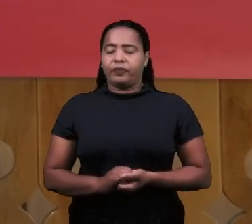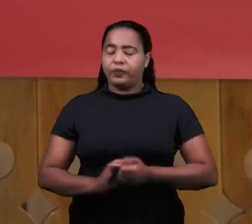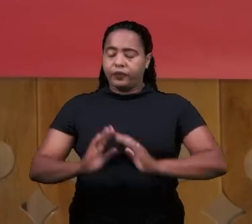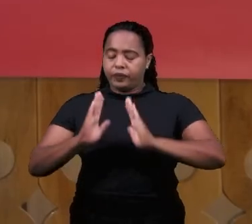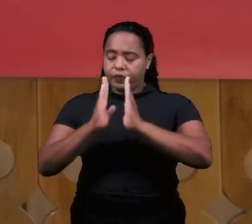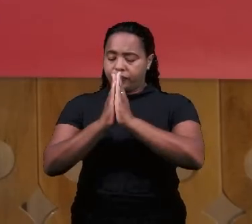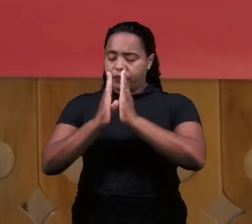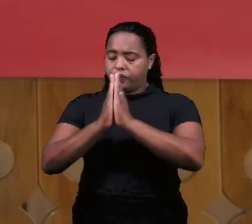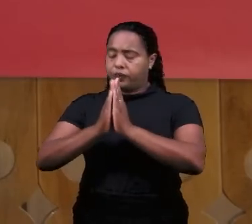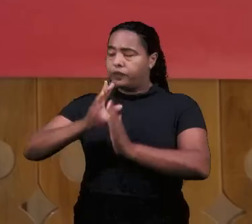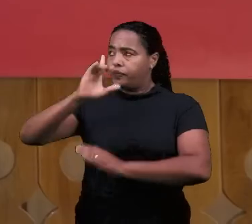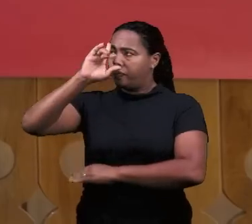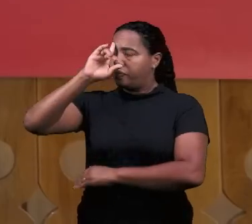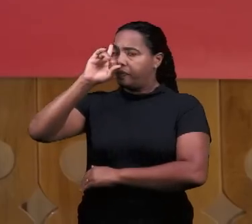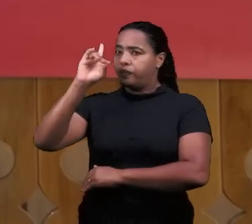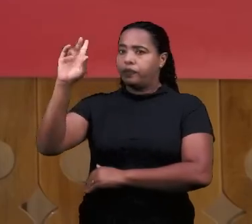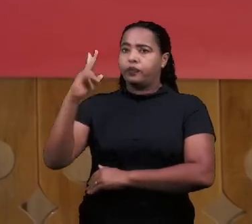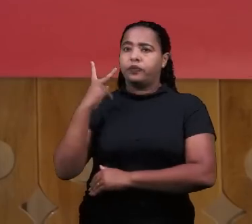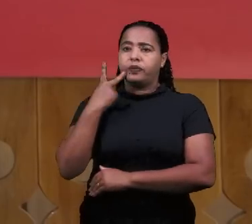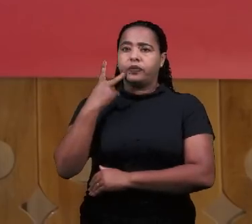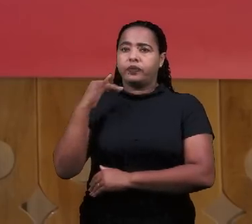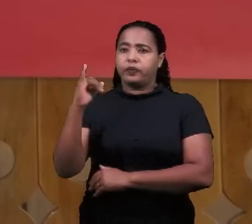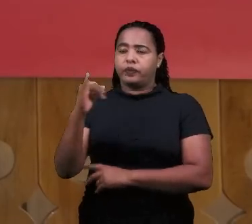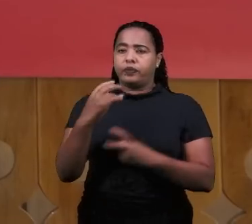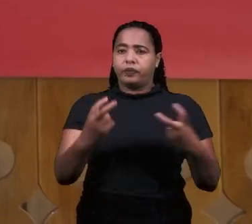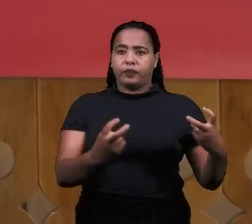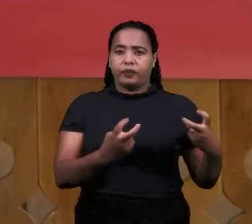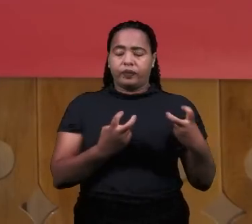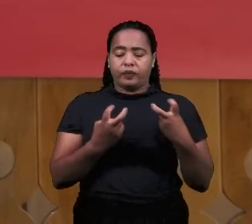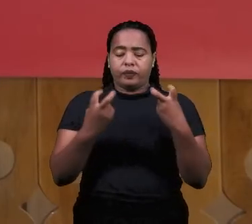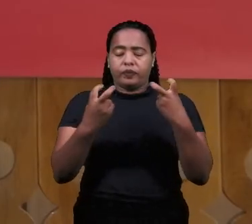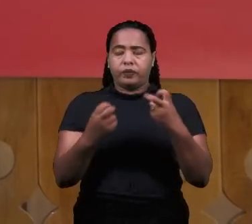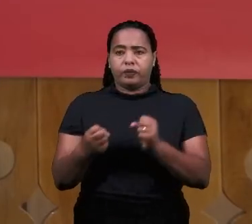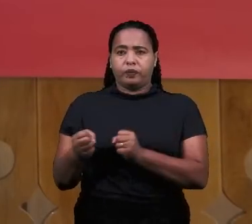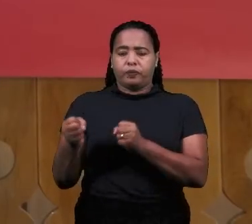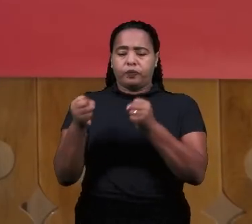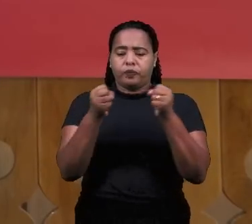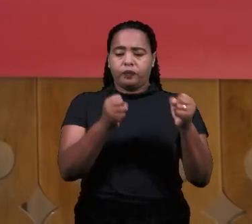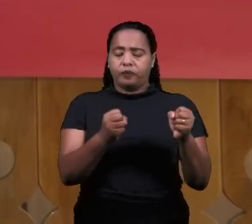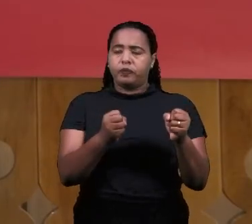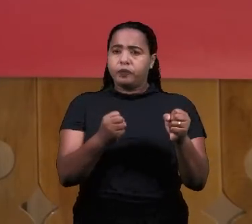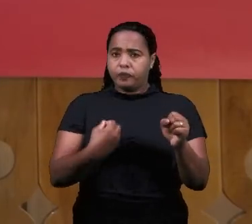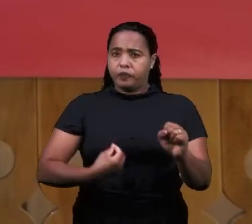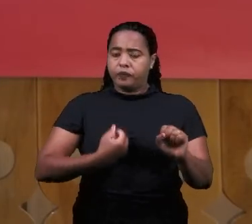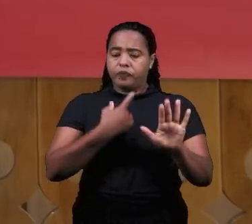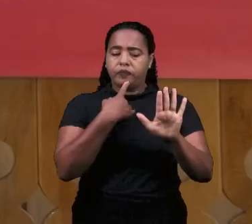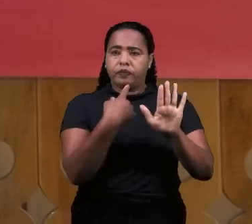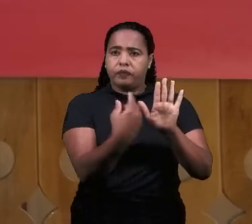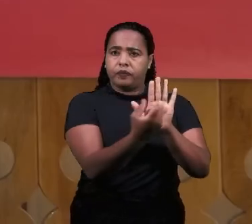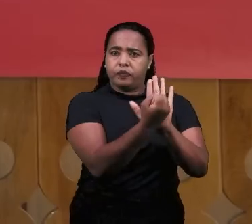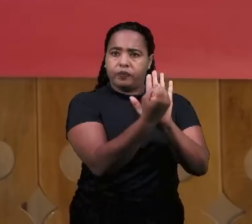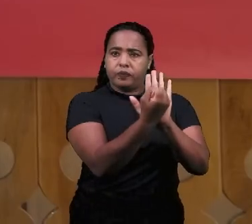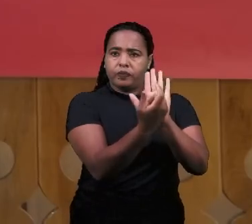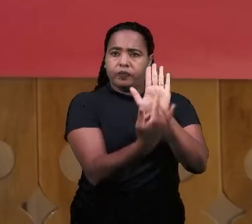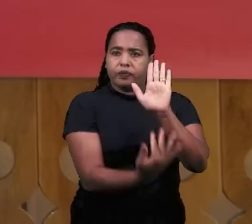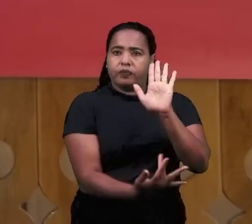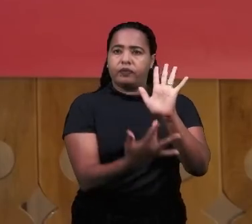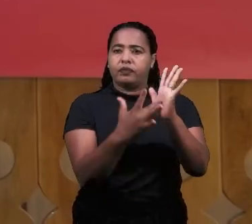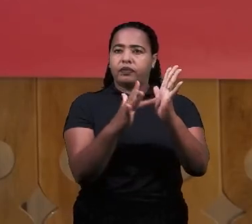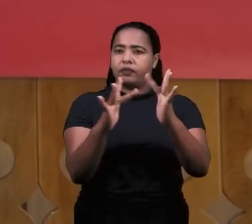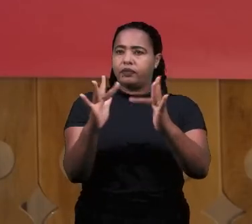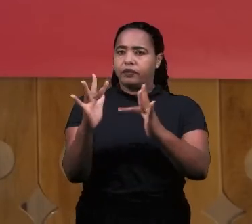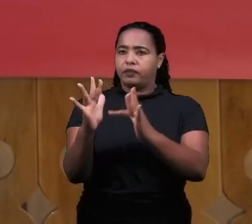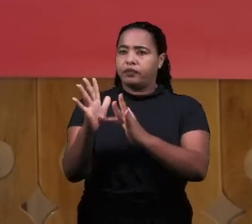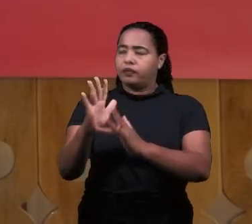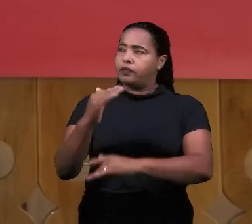Clamamos, ó Deus e Pai, pelo poder, pela virtude que há no sangue de Jesus, e